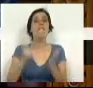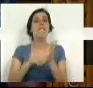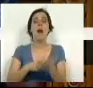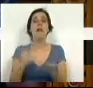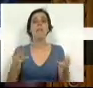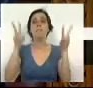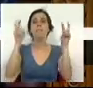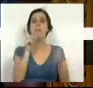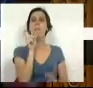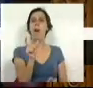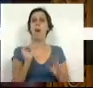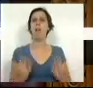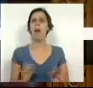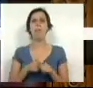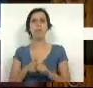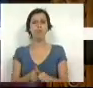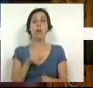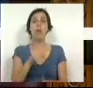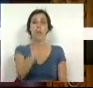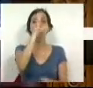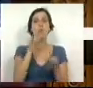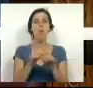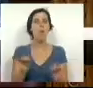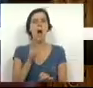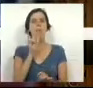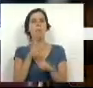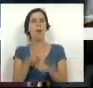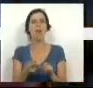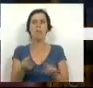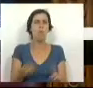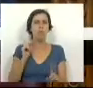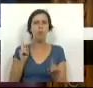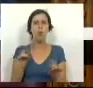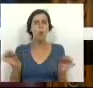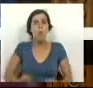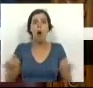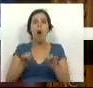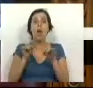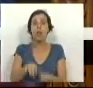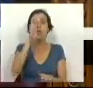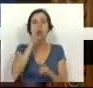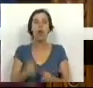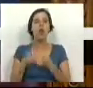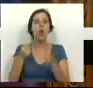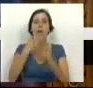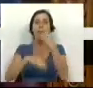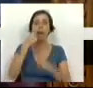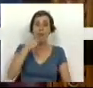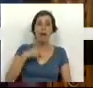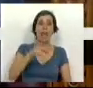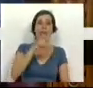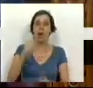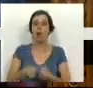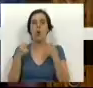Primeiro-Ministro, chama-se palavra. Este Governo não tem palavra. E pior, é que este Governo não consegue aprender com os erros.